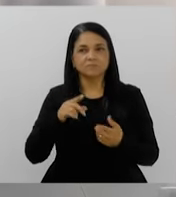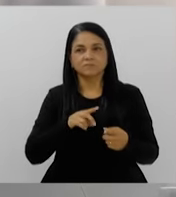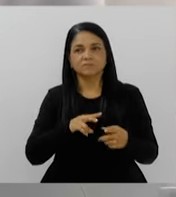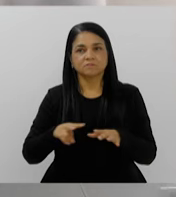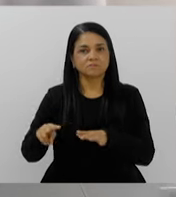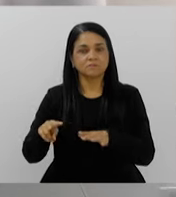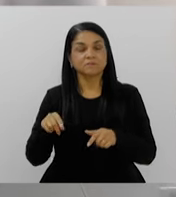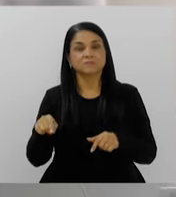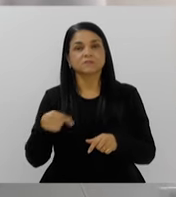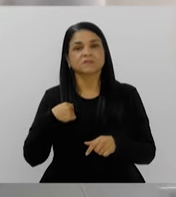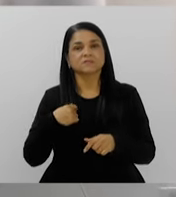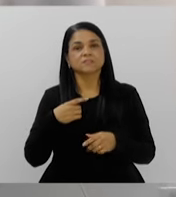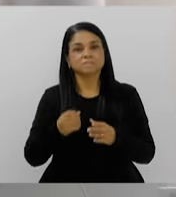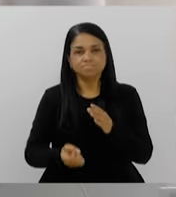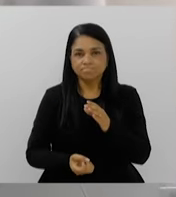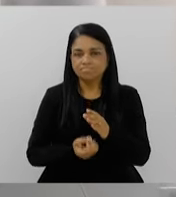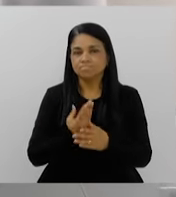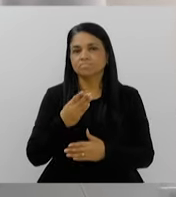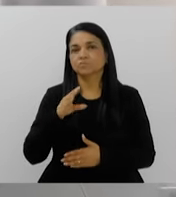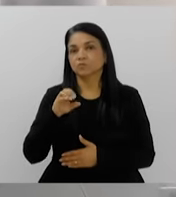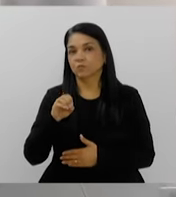criação de observatório.